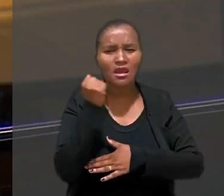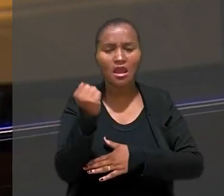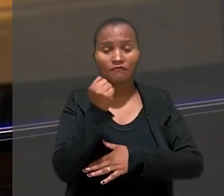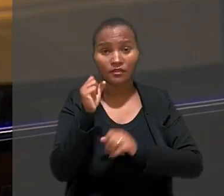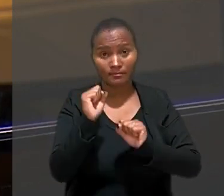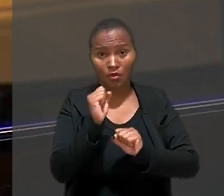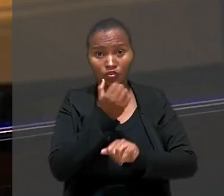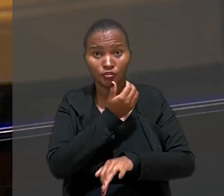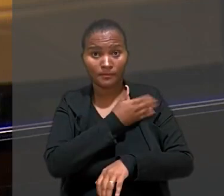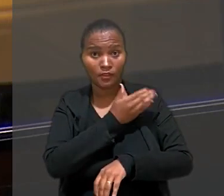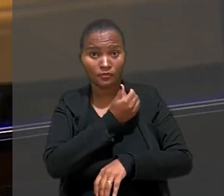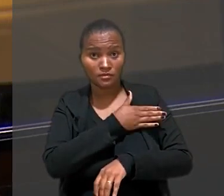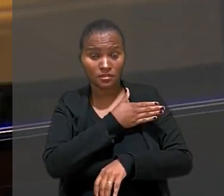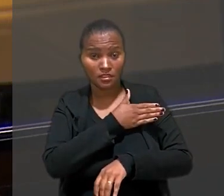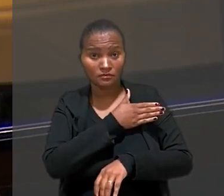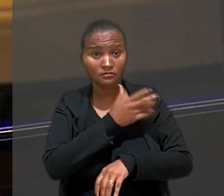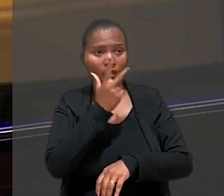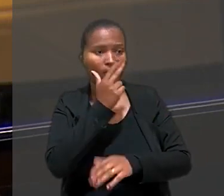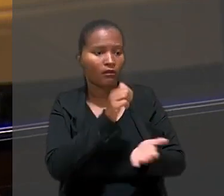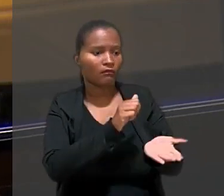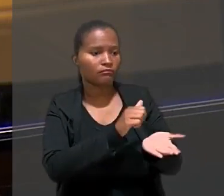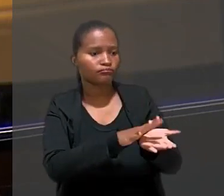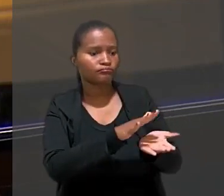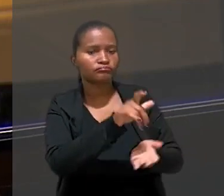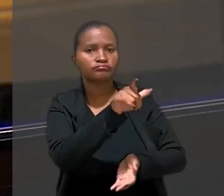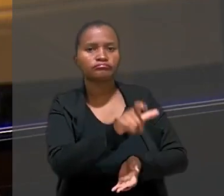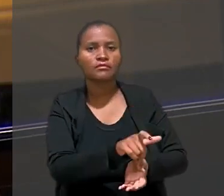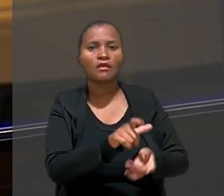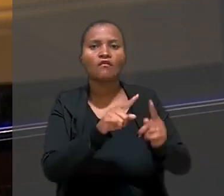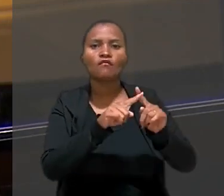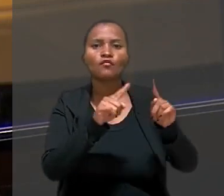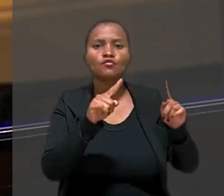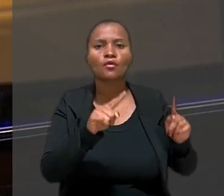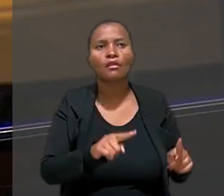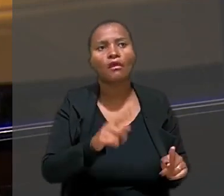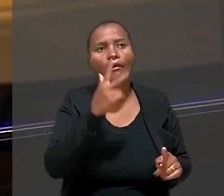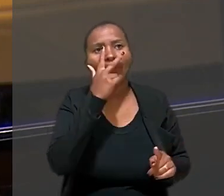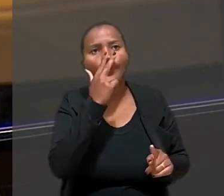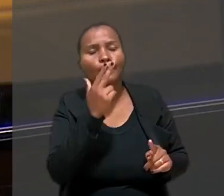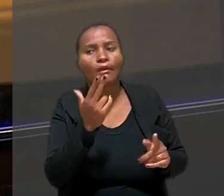caráter estigmatizante, dispensa o